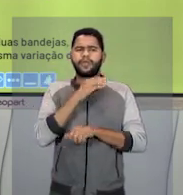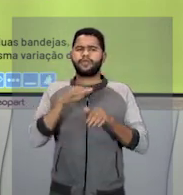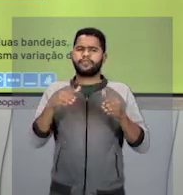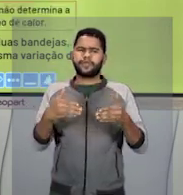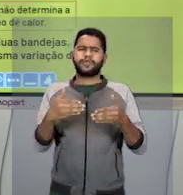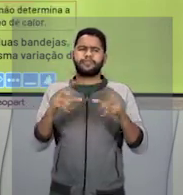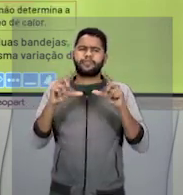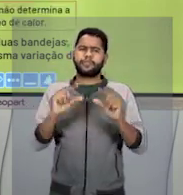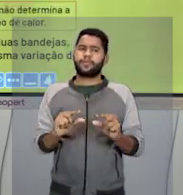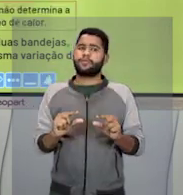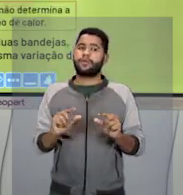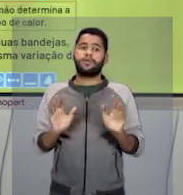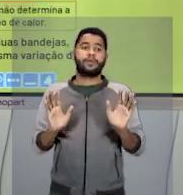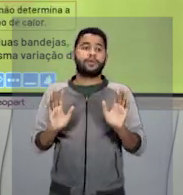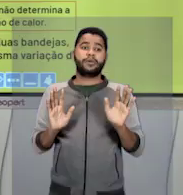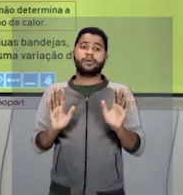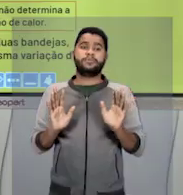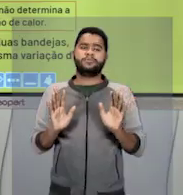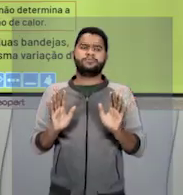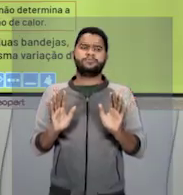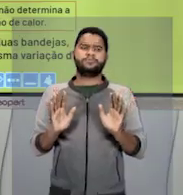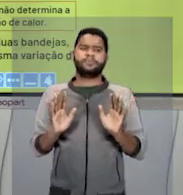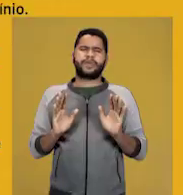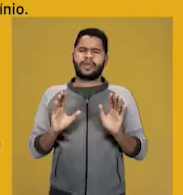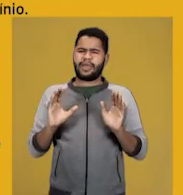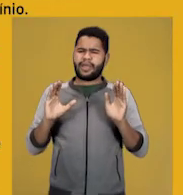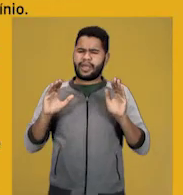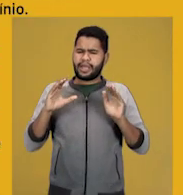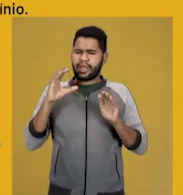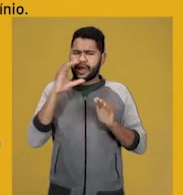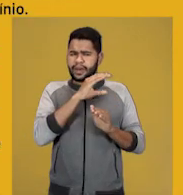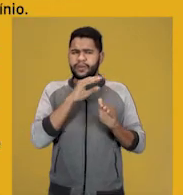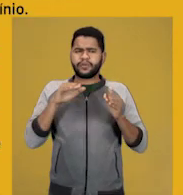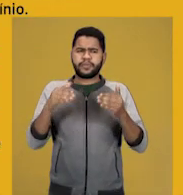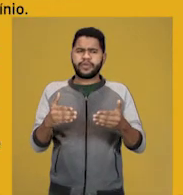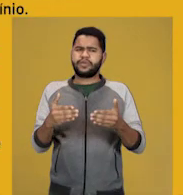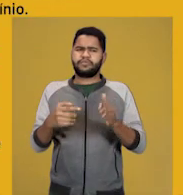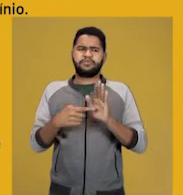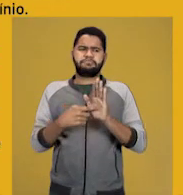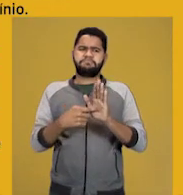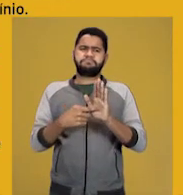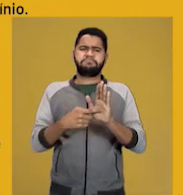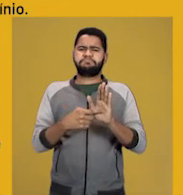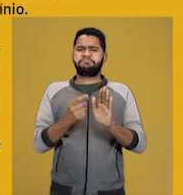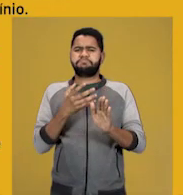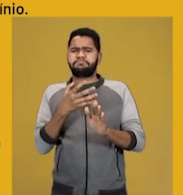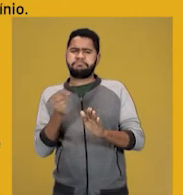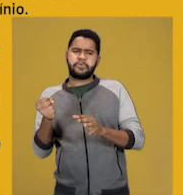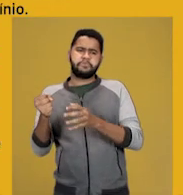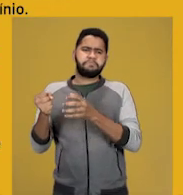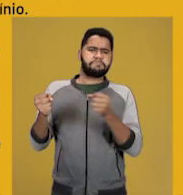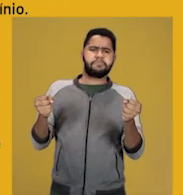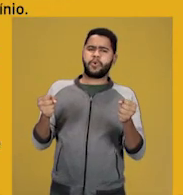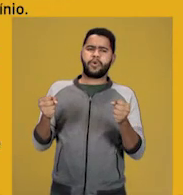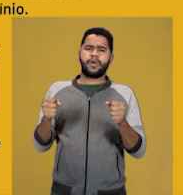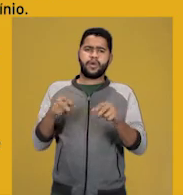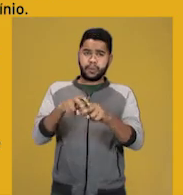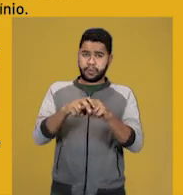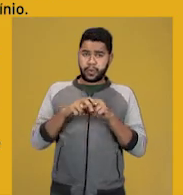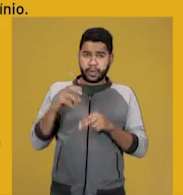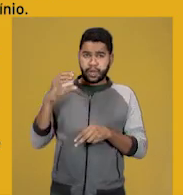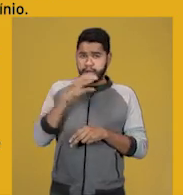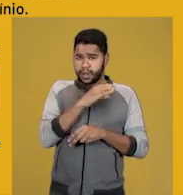Na verdade, o calor específico não mede a transmissão de um objeto para o outro. Não é por causa do